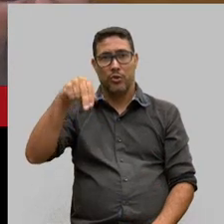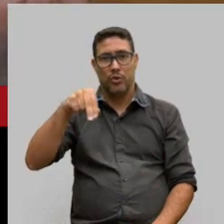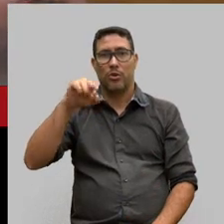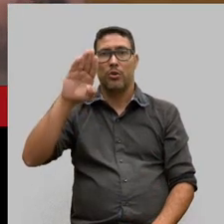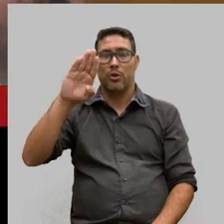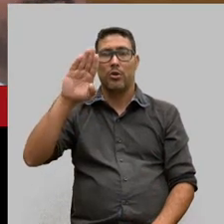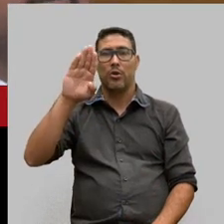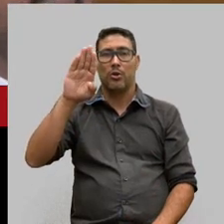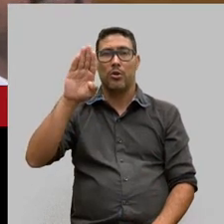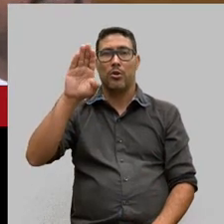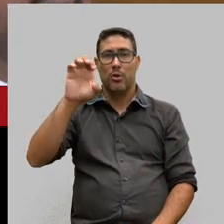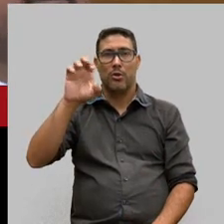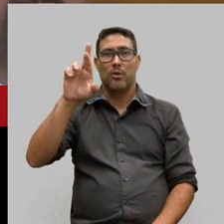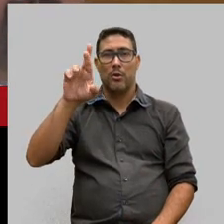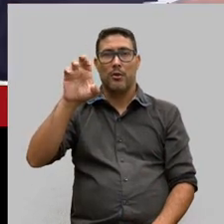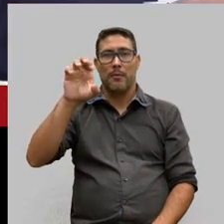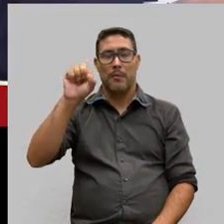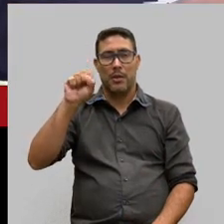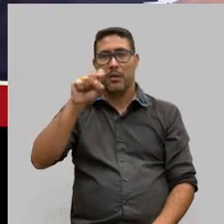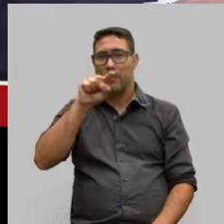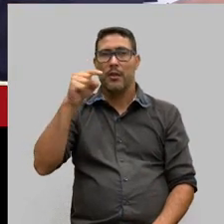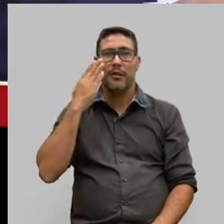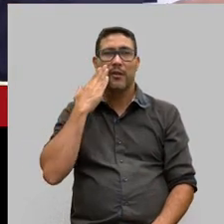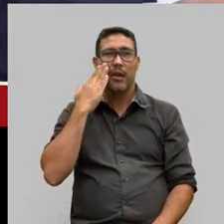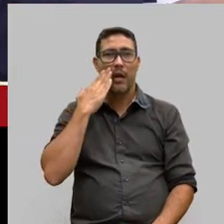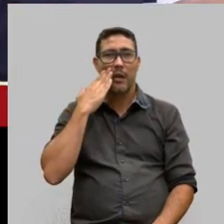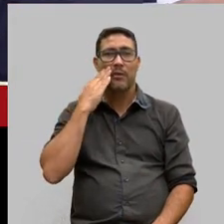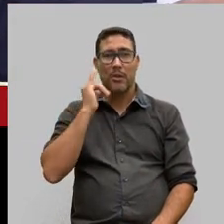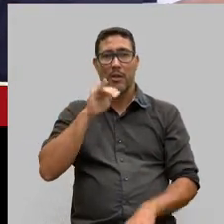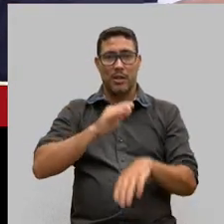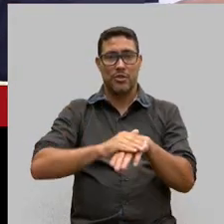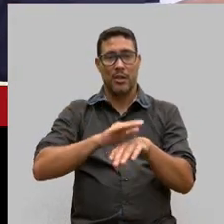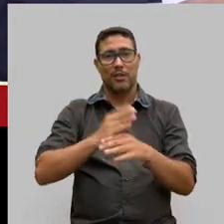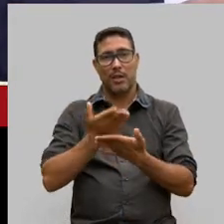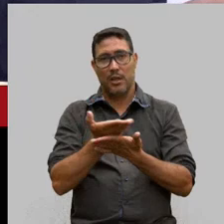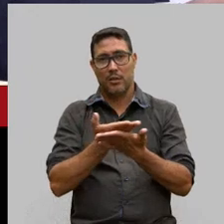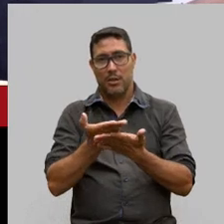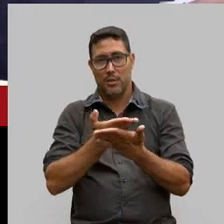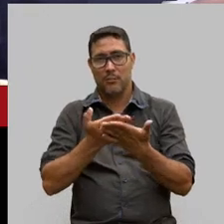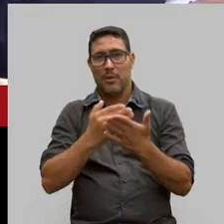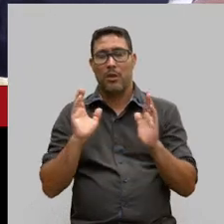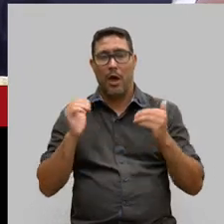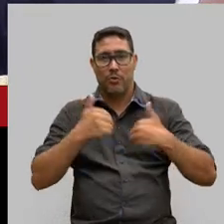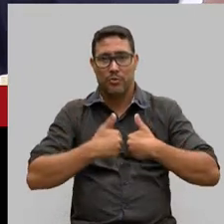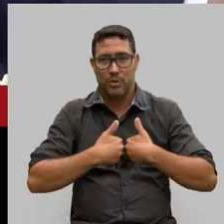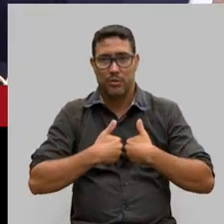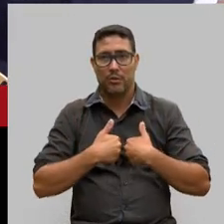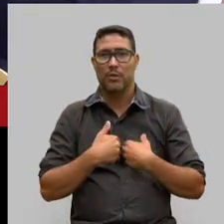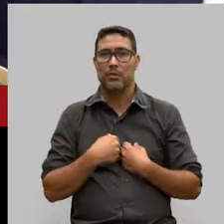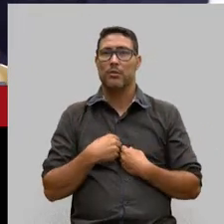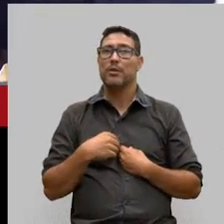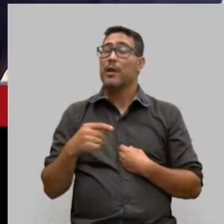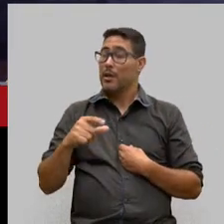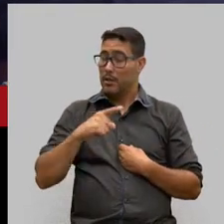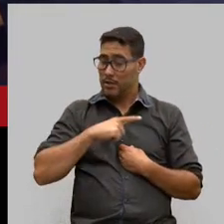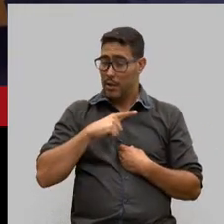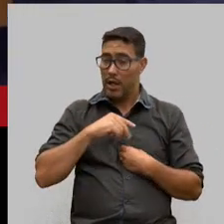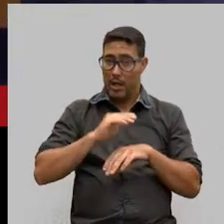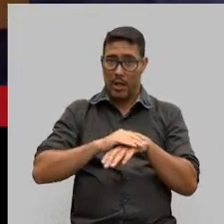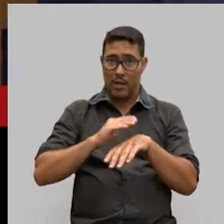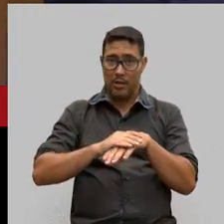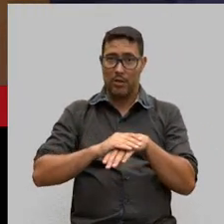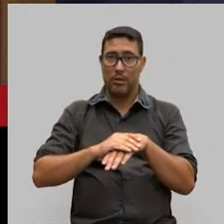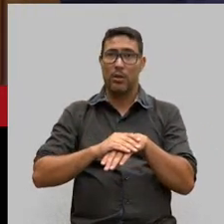atendendo autistas o atendimento lá do Odilon ele é só por encaminhamento né via